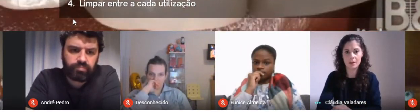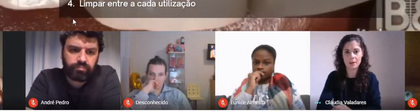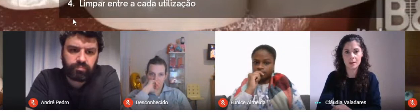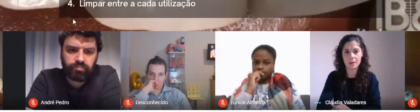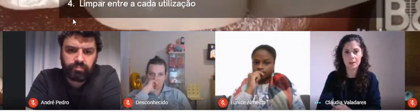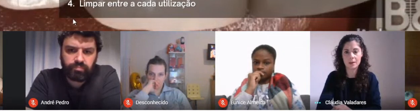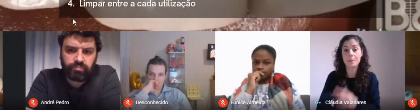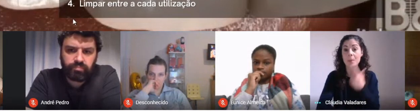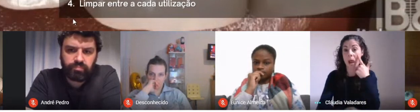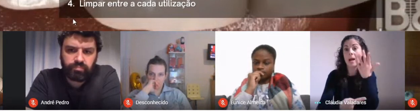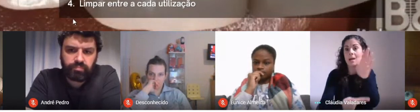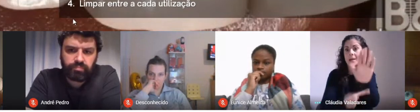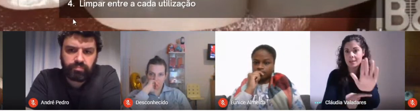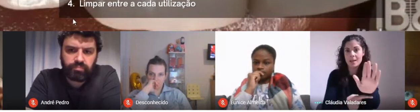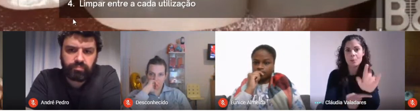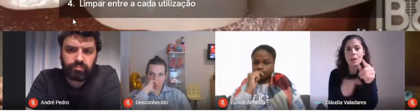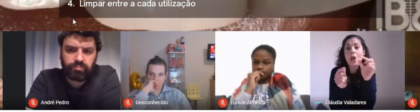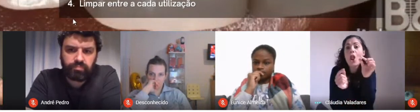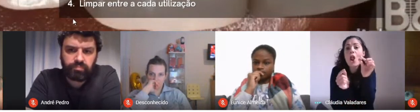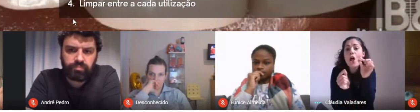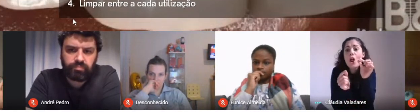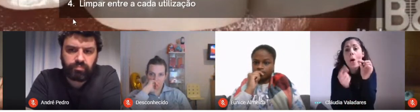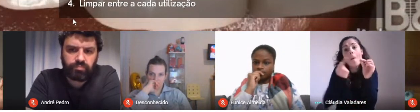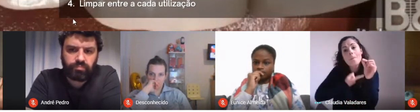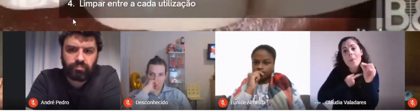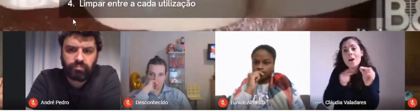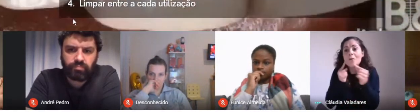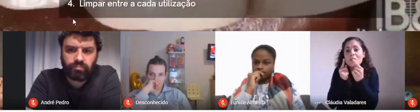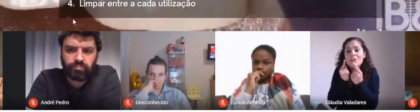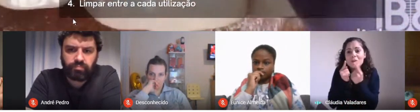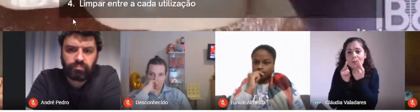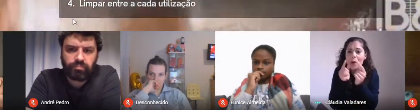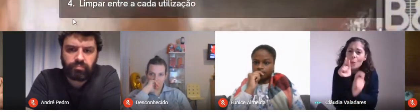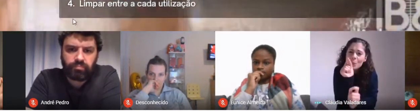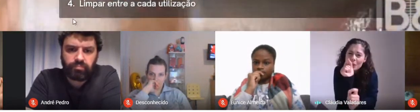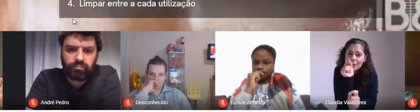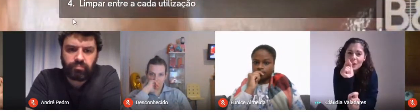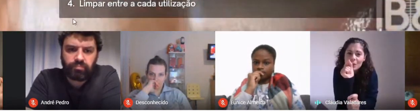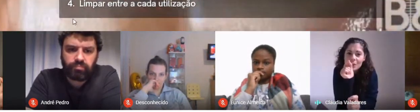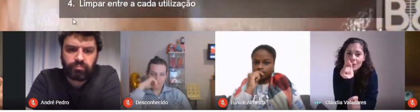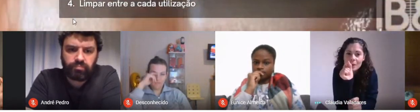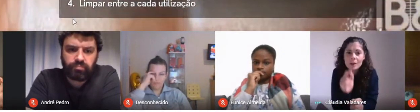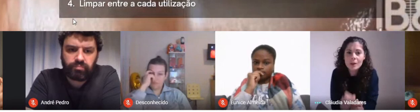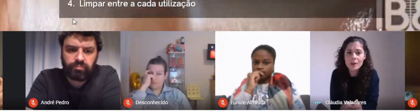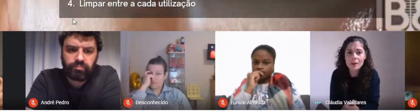Por exemplo, aqui são espaços mais pequenos, é utilizado um escovilhão mais pequeno. É